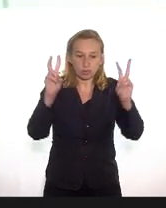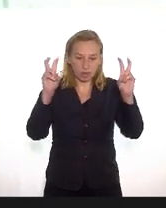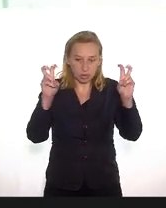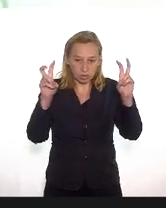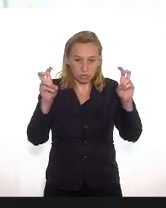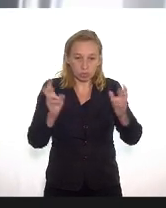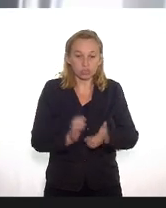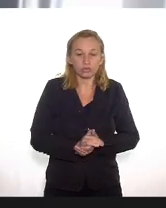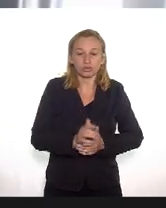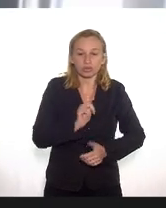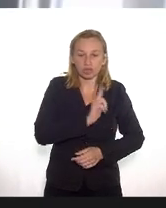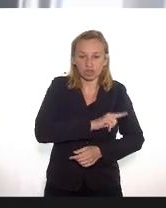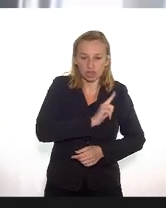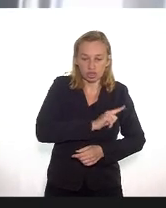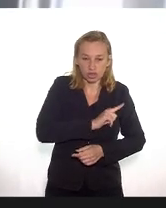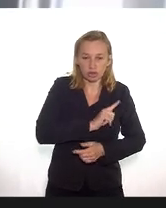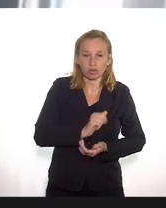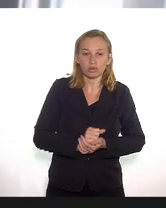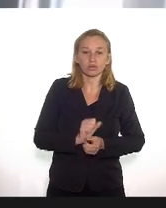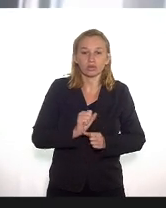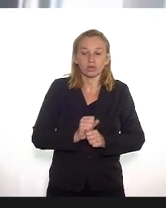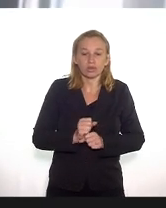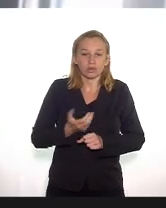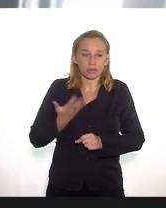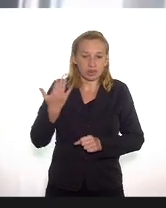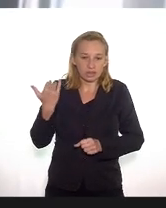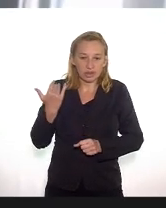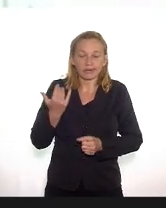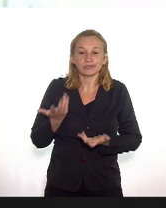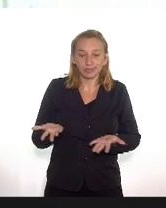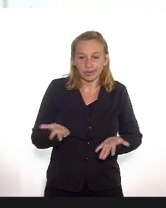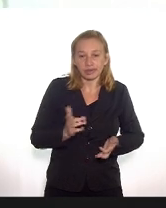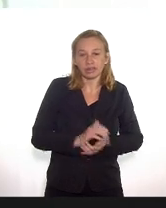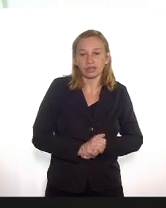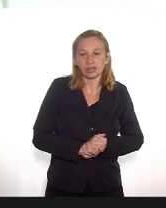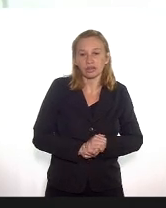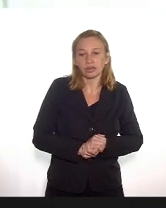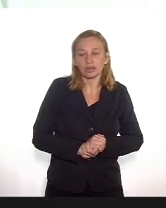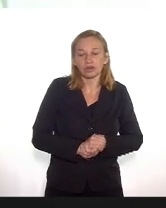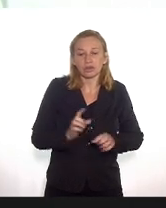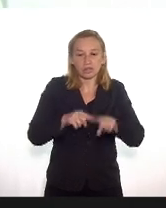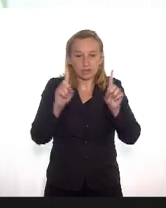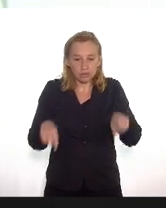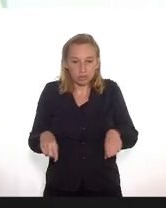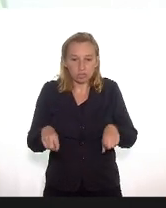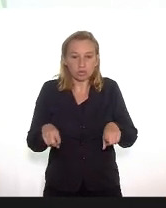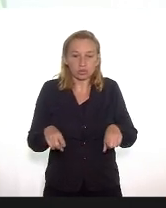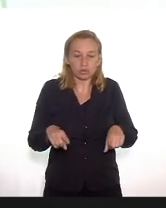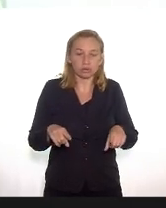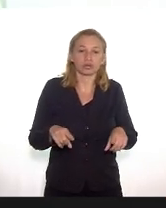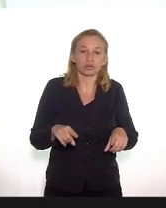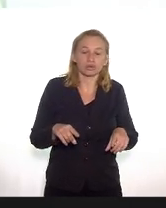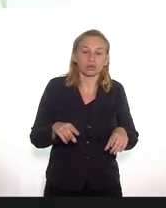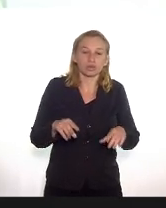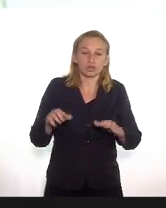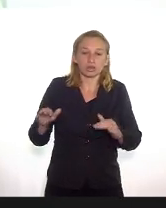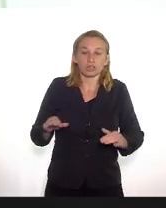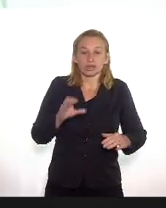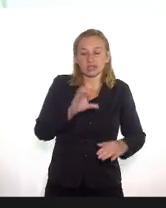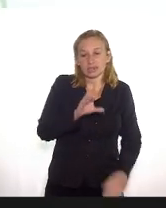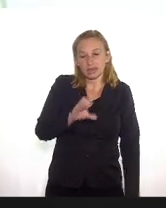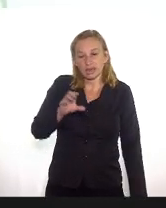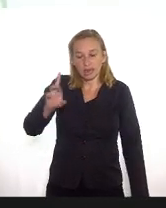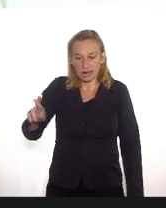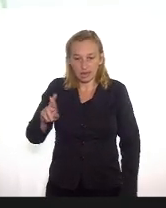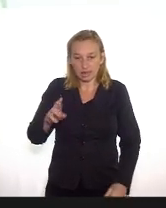caótico da gestão anterior, culminou na expulsão, né? Essa é a palavra adequada dos servidores do Conselho Superior da Fundação CCR, desrespeitando a